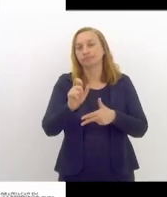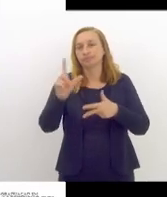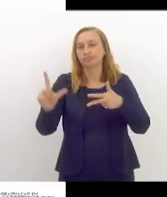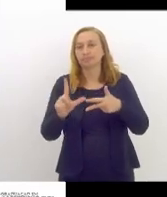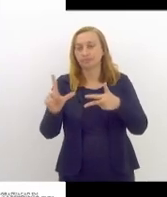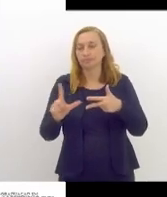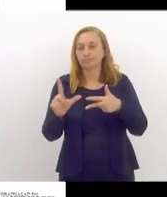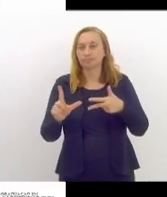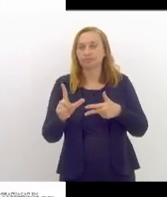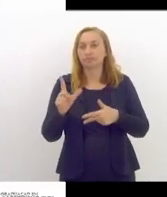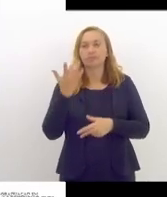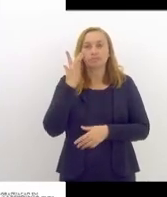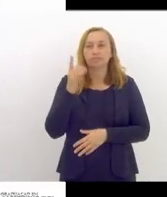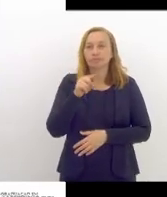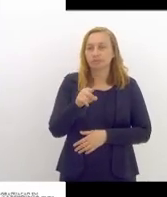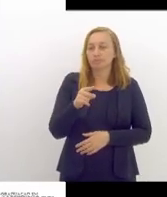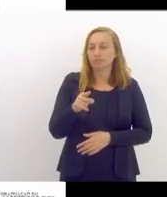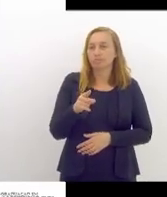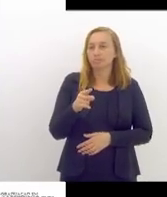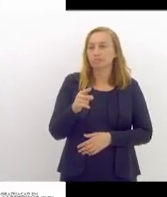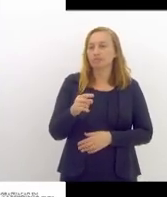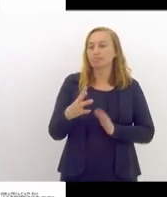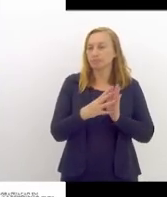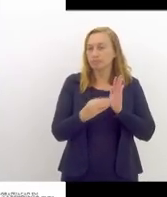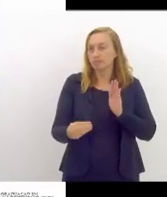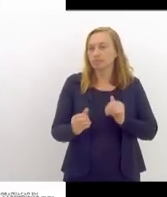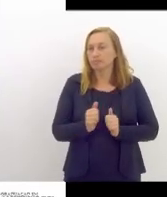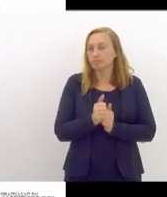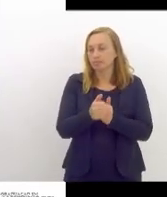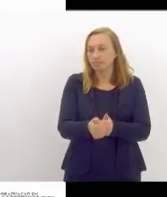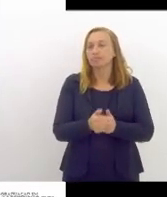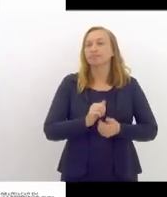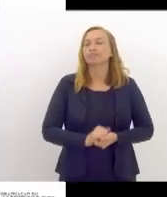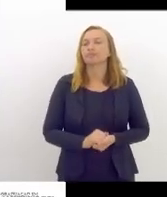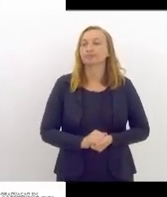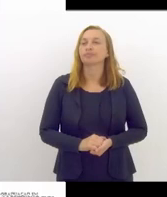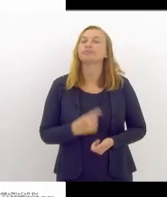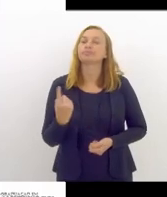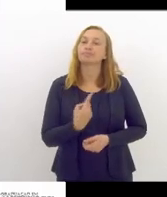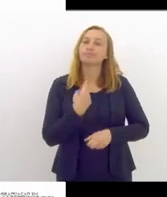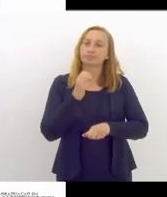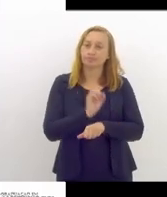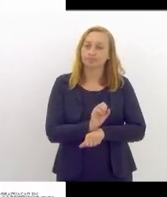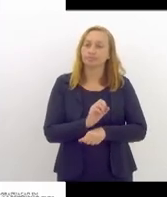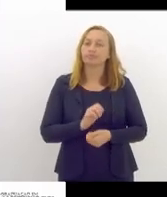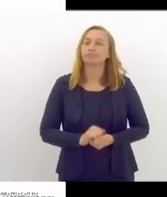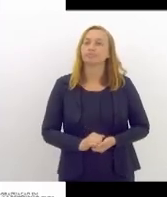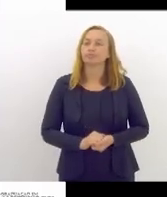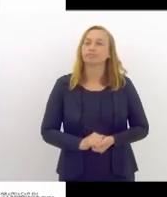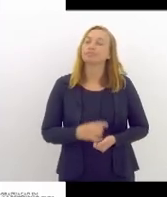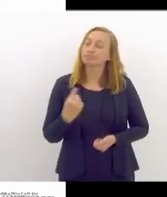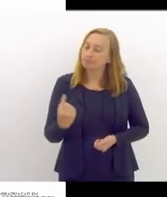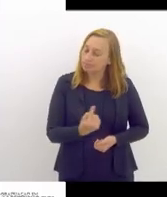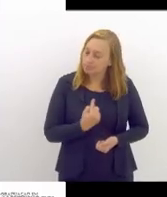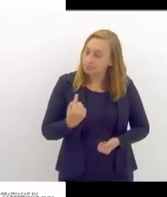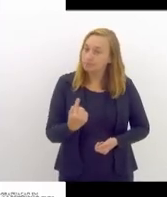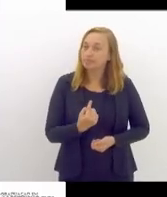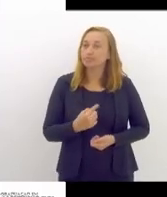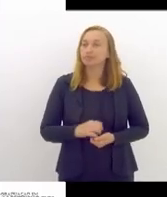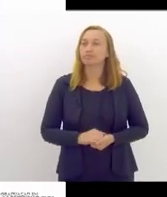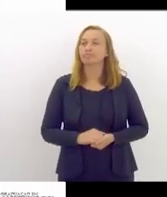capixaba Eu acho que isso deveria um modelo deveria ser seguido pelo nosso estado e nós vamos